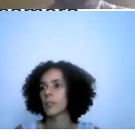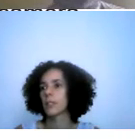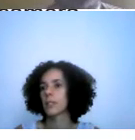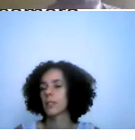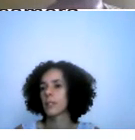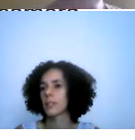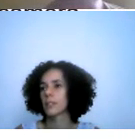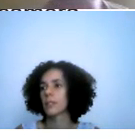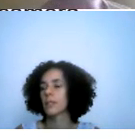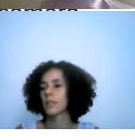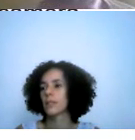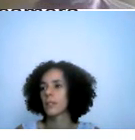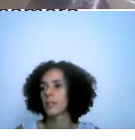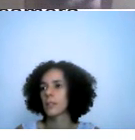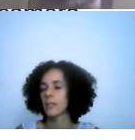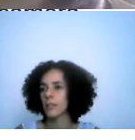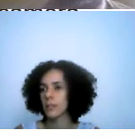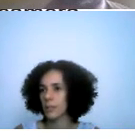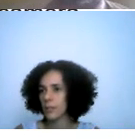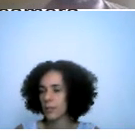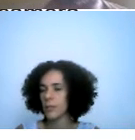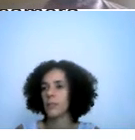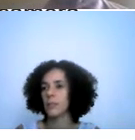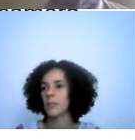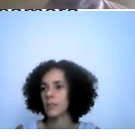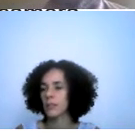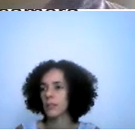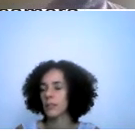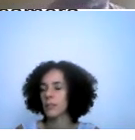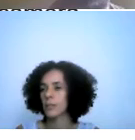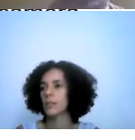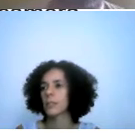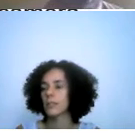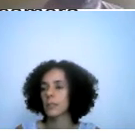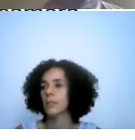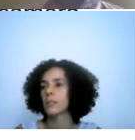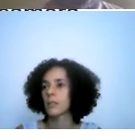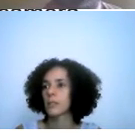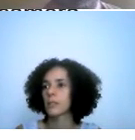E esses problemas, eles não ficam limitados só a essas áreas mais livres, né? Então, a gente também tem